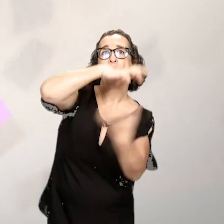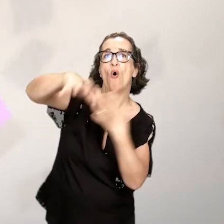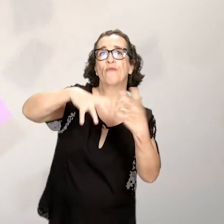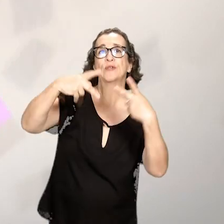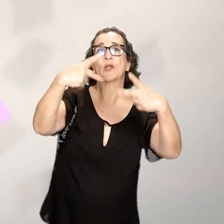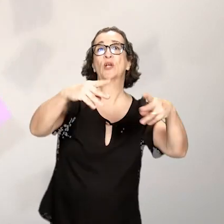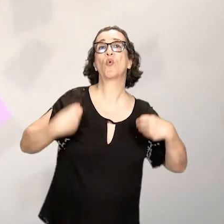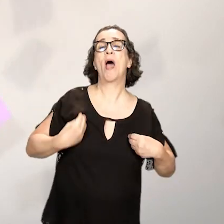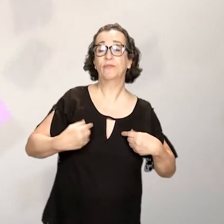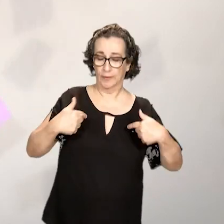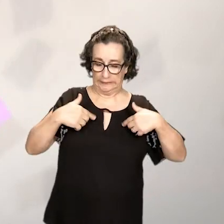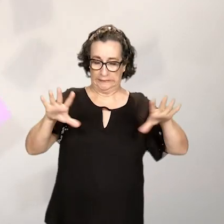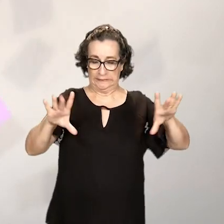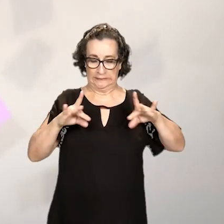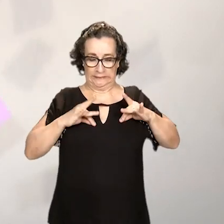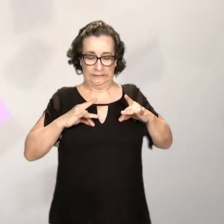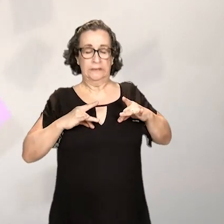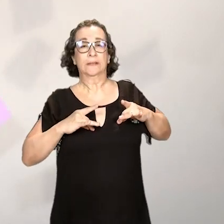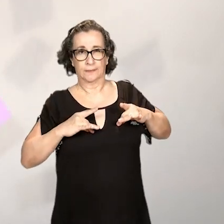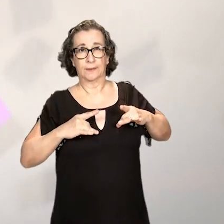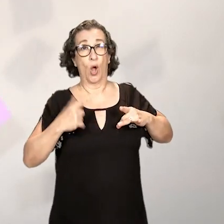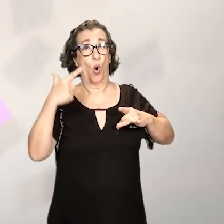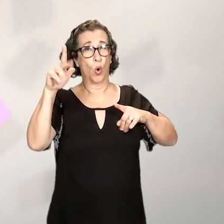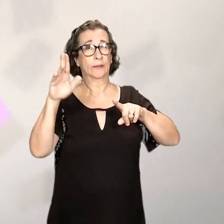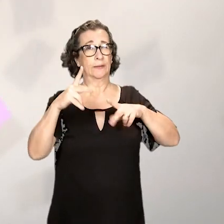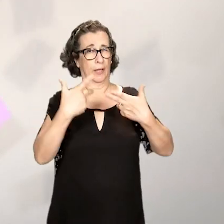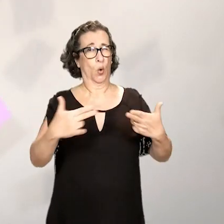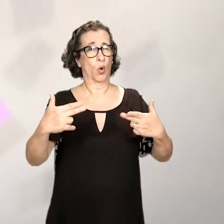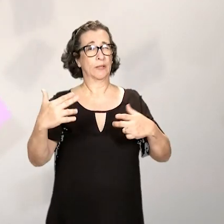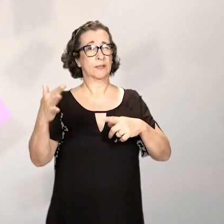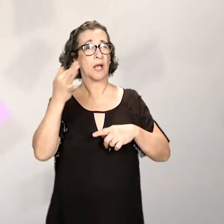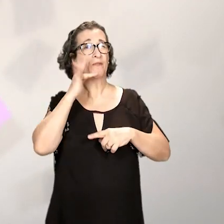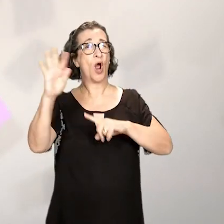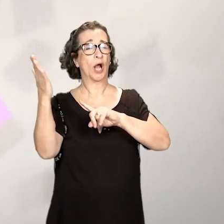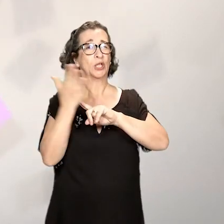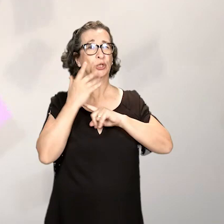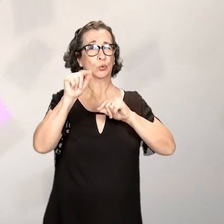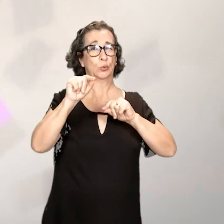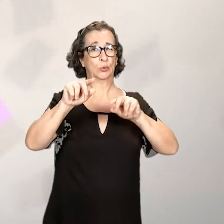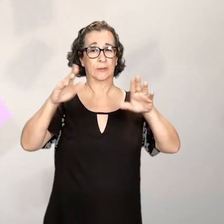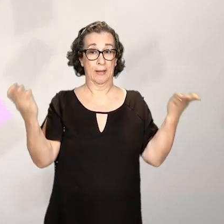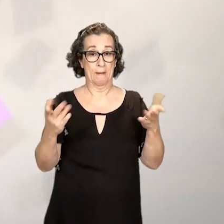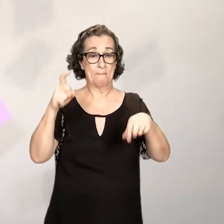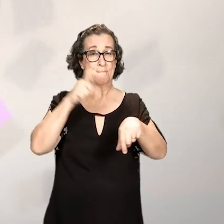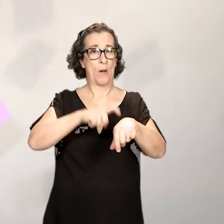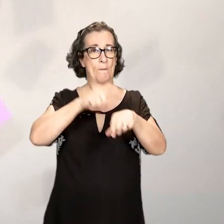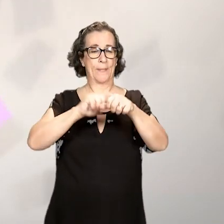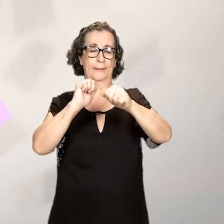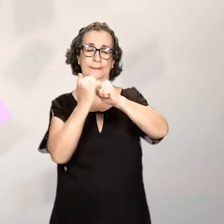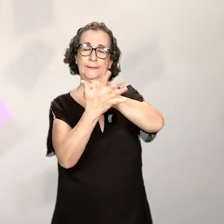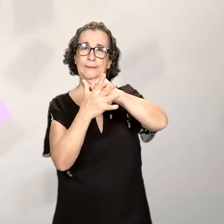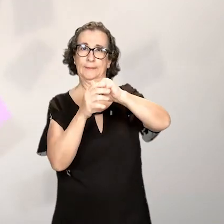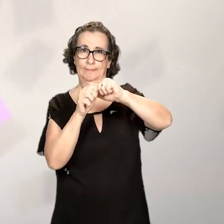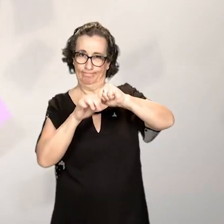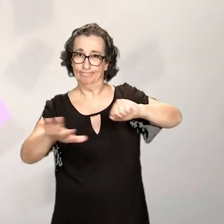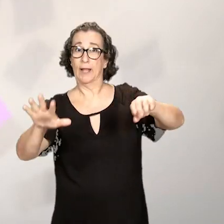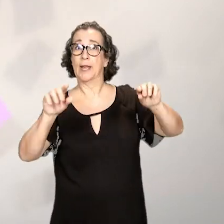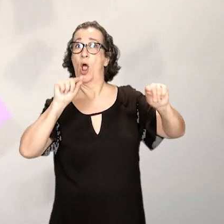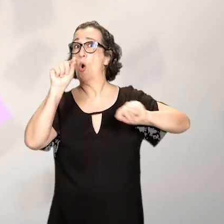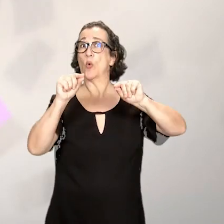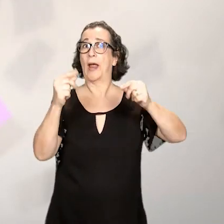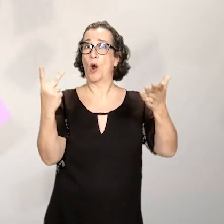outra ideia importante de Freud que pode ajudar a gente a pensar nesse momento aí vida da pandemia e os efeitos que ele vai trazer para cada um